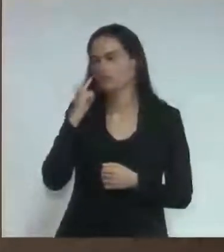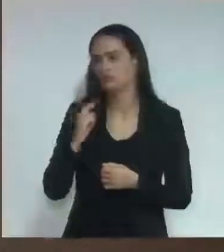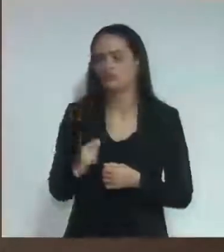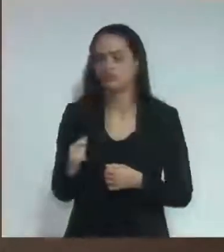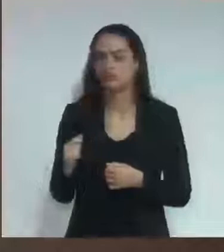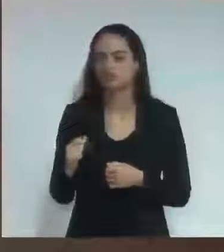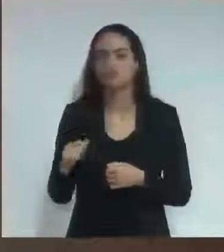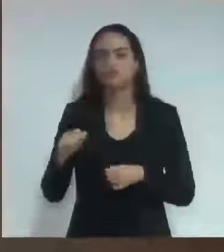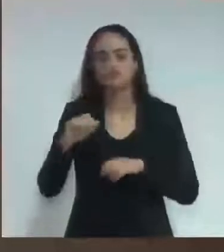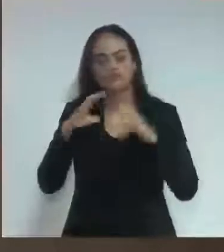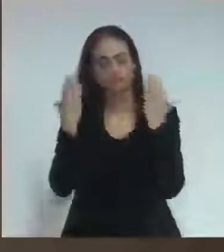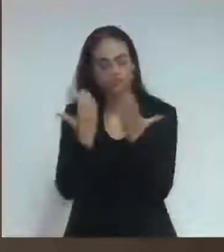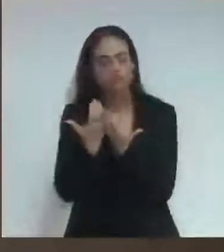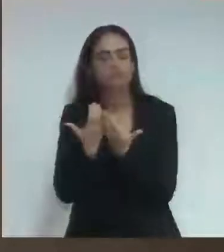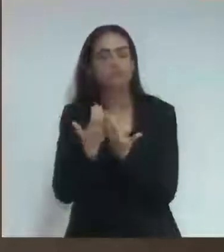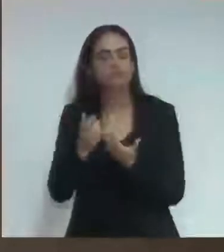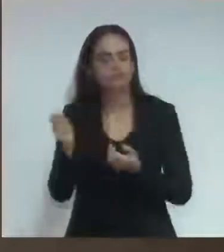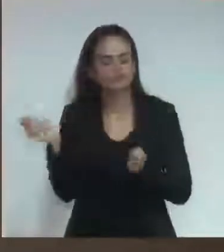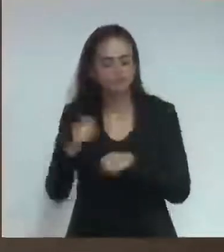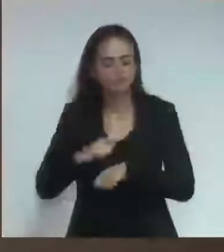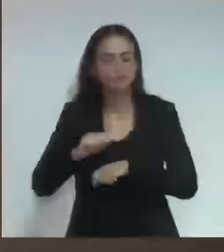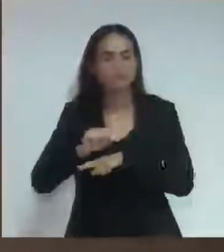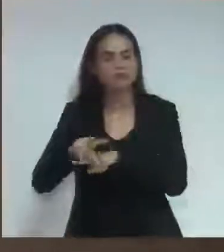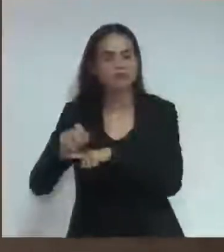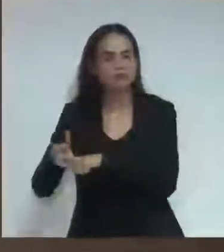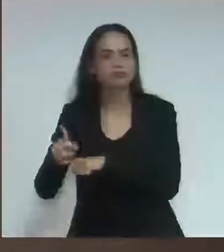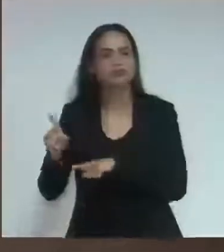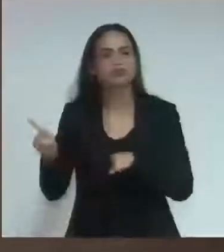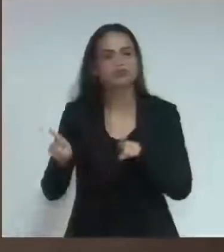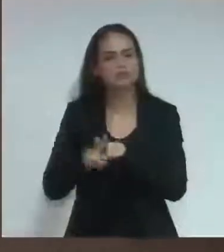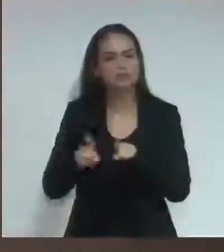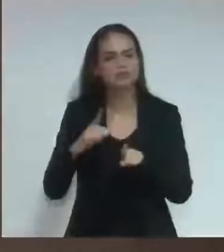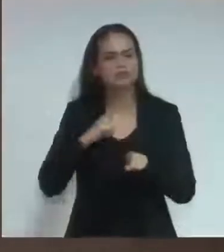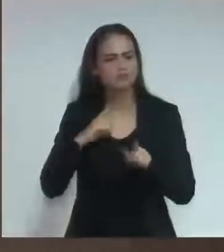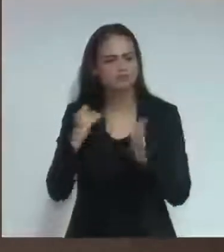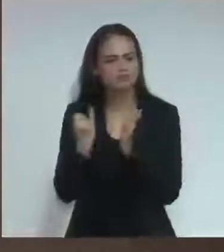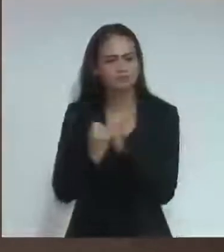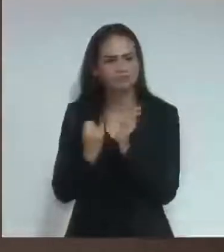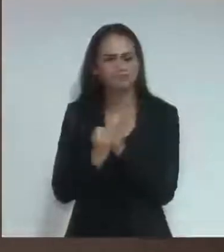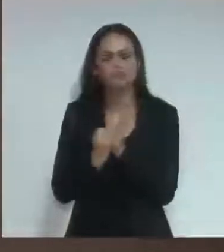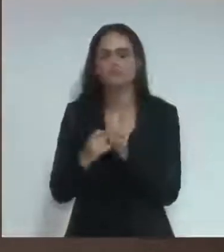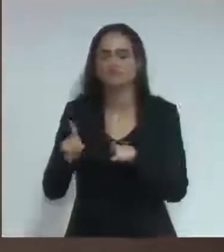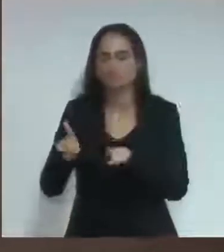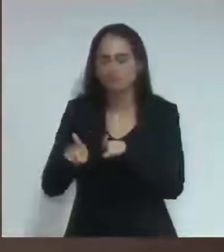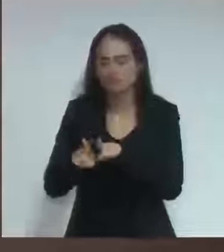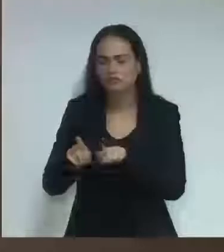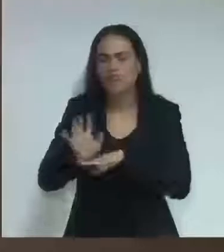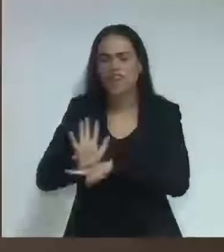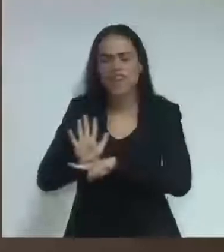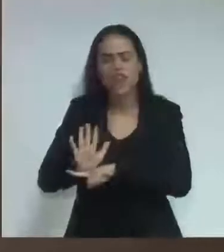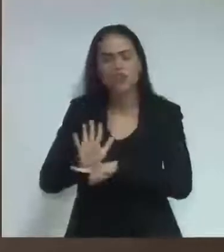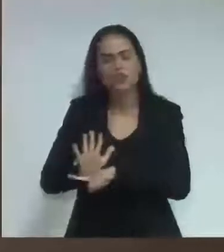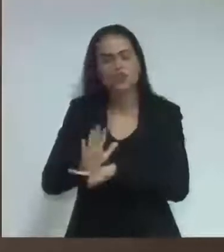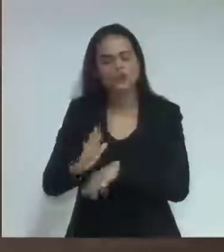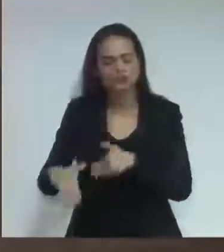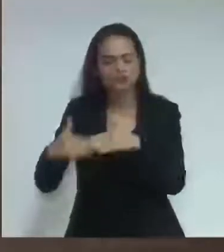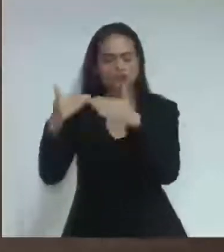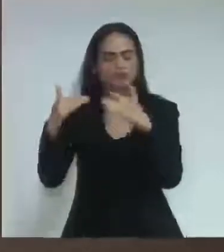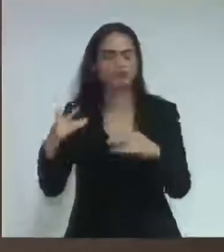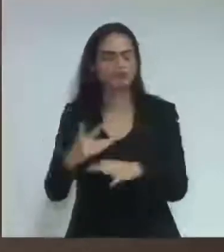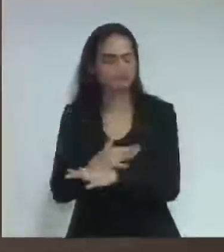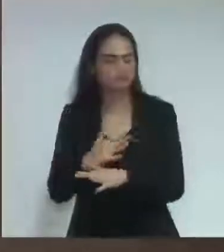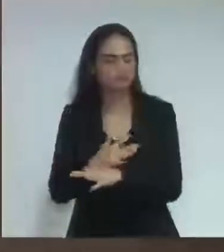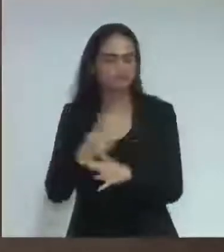e sem dúvida, aumentam a renda per capita, consomem no comércio local, ajudando no desenvolvimento, enfim, tem